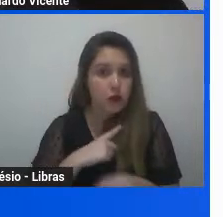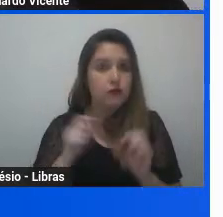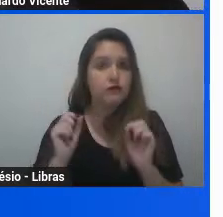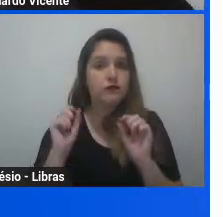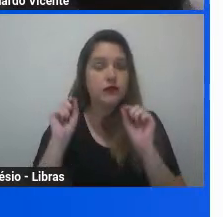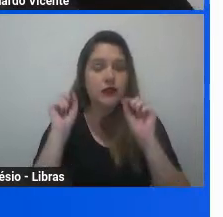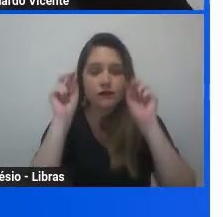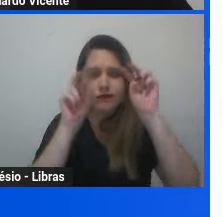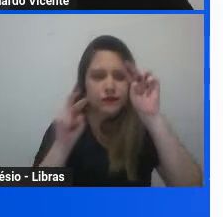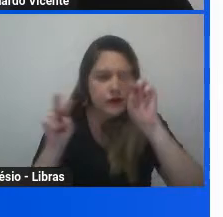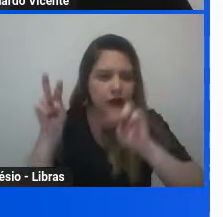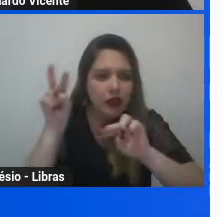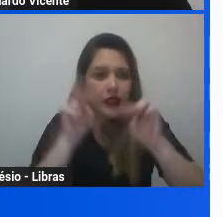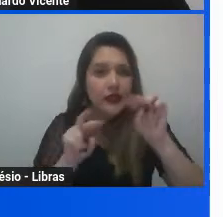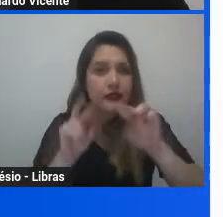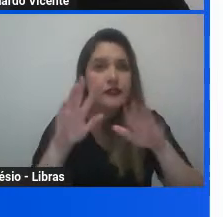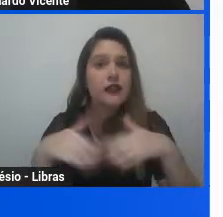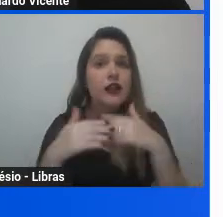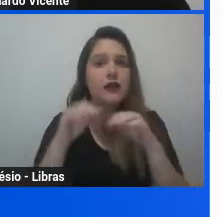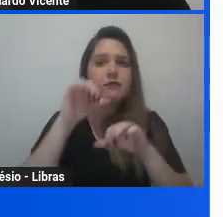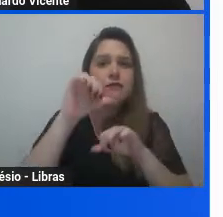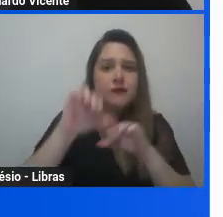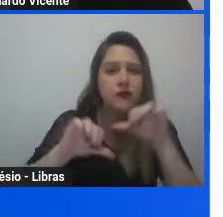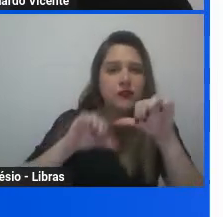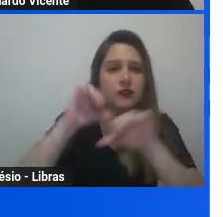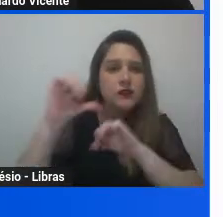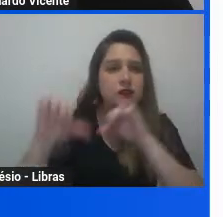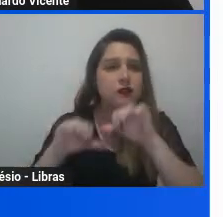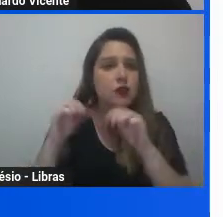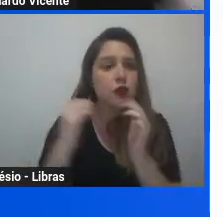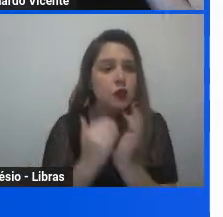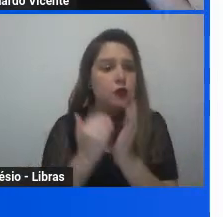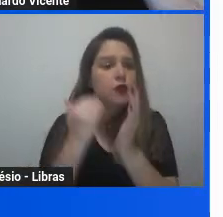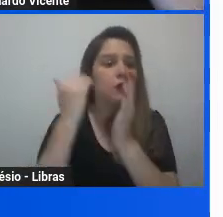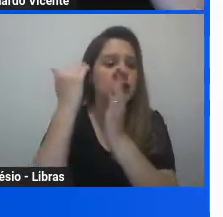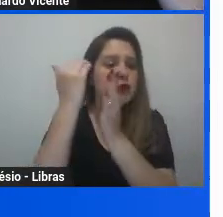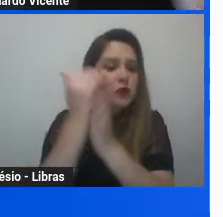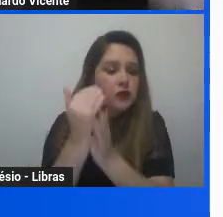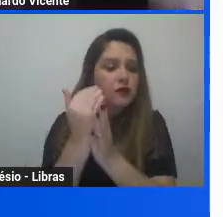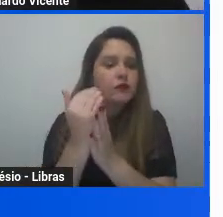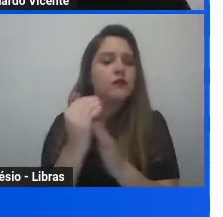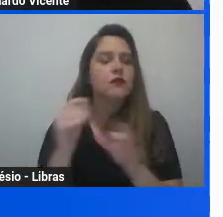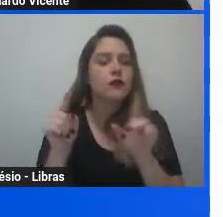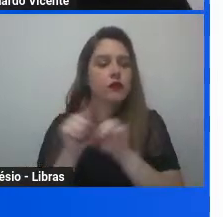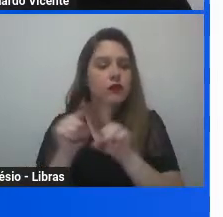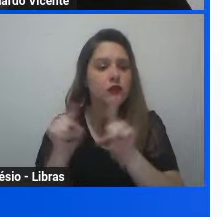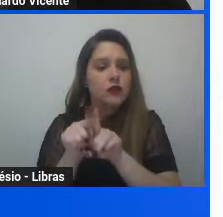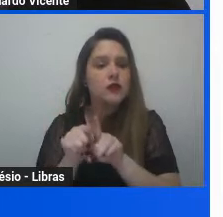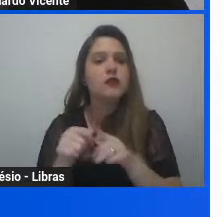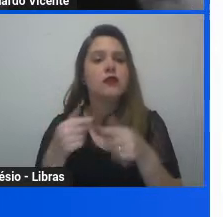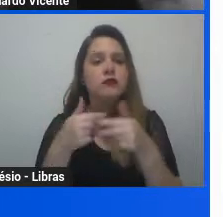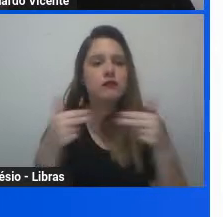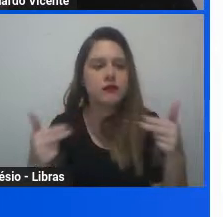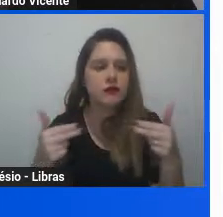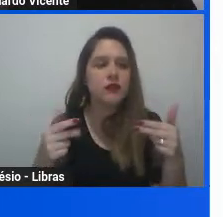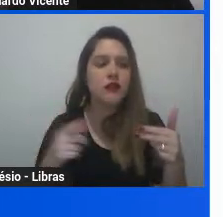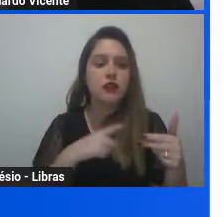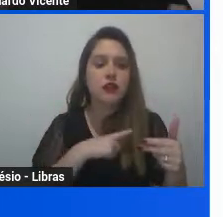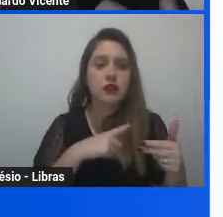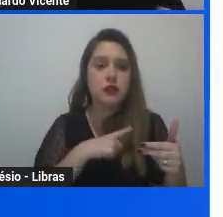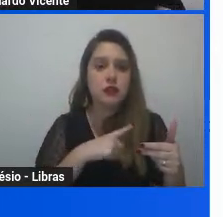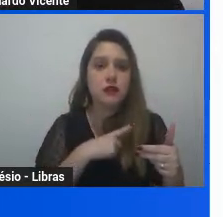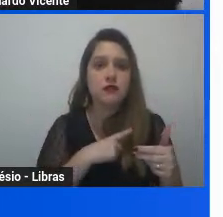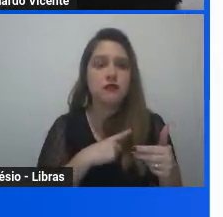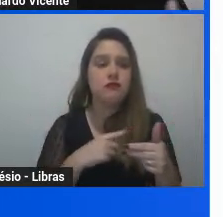qual foi o dano de força envolvida, uma árvore que caiu numa casa, numa escola, né? Imagine uma